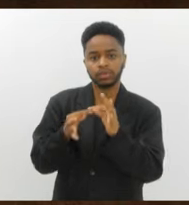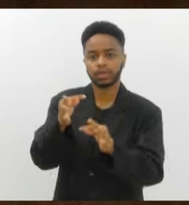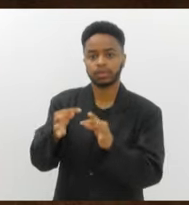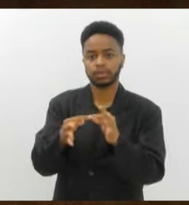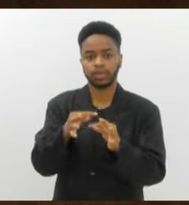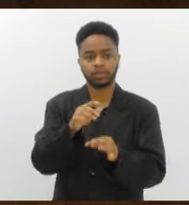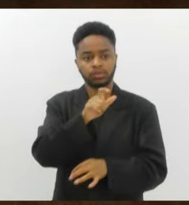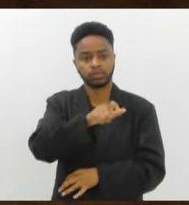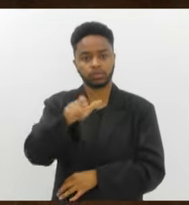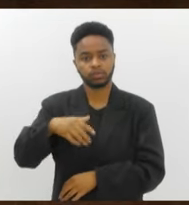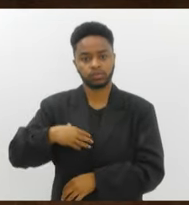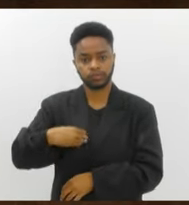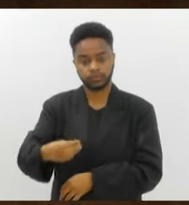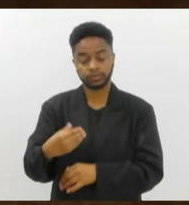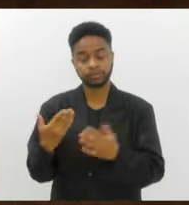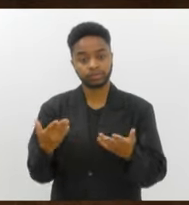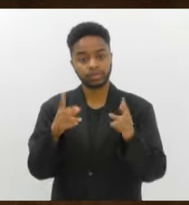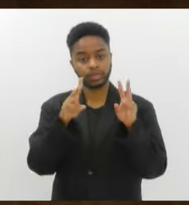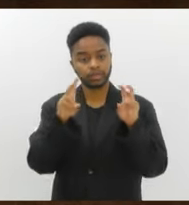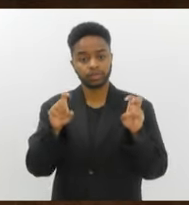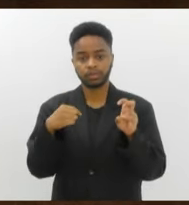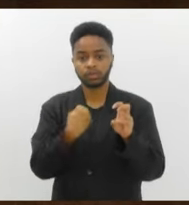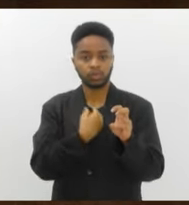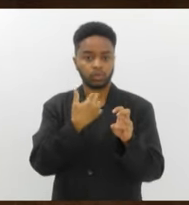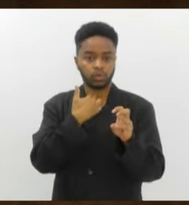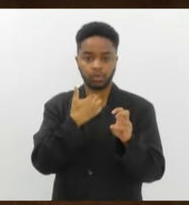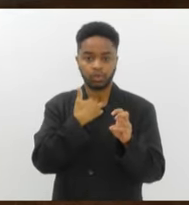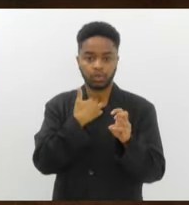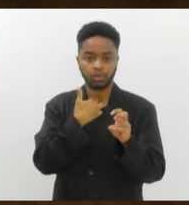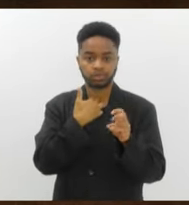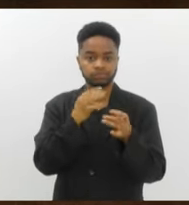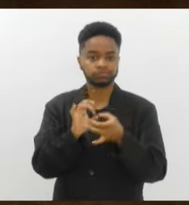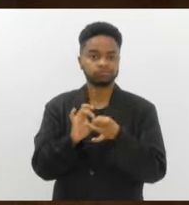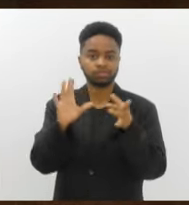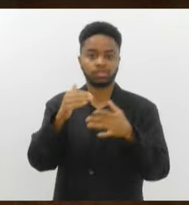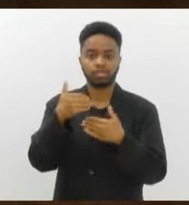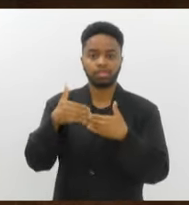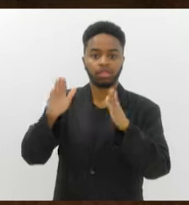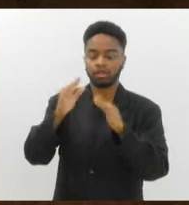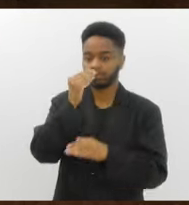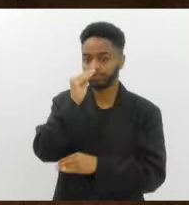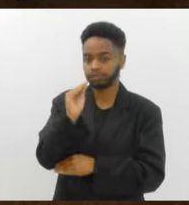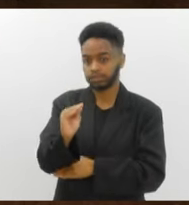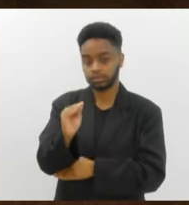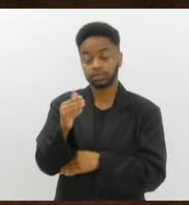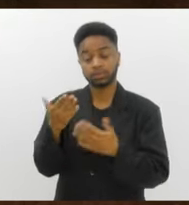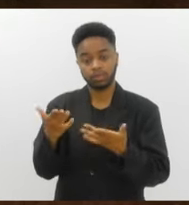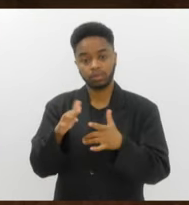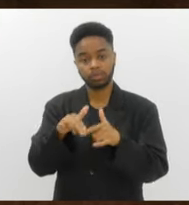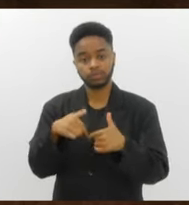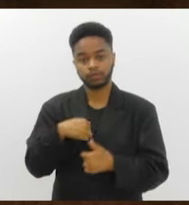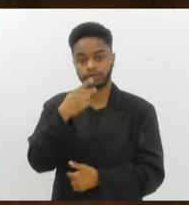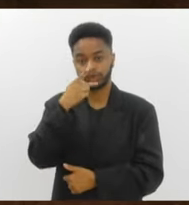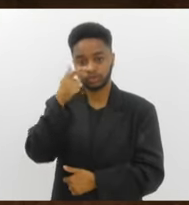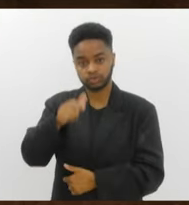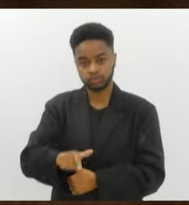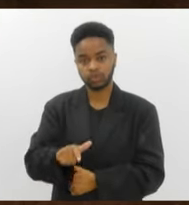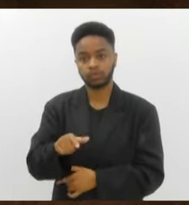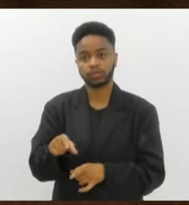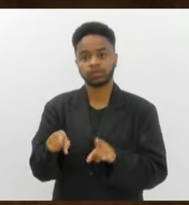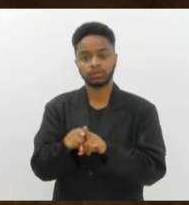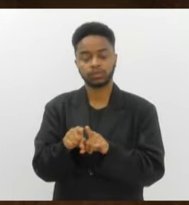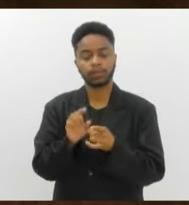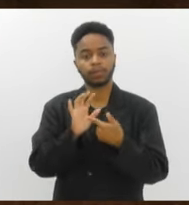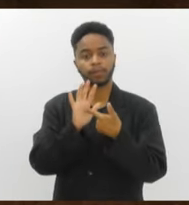seus filhos. Então, é um assunto que nós não podemos mais deixar passar em branco. E por isso que estou dizendo mais uma vez e